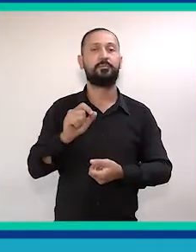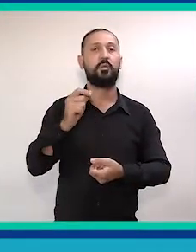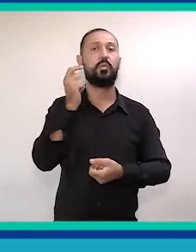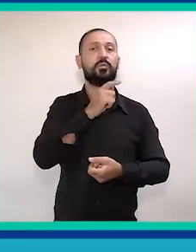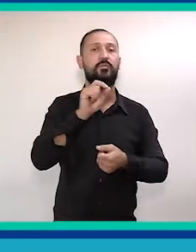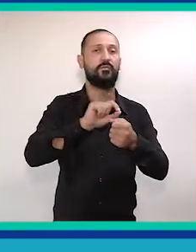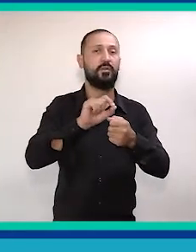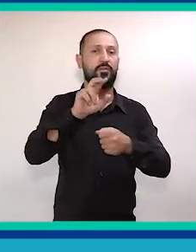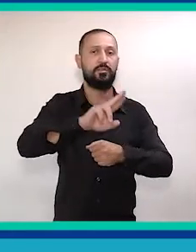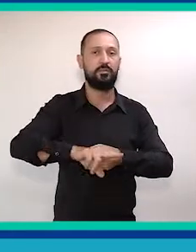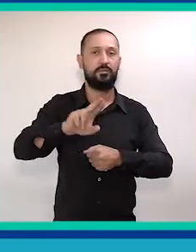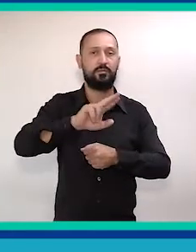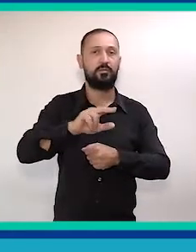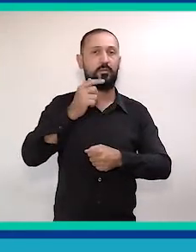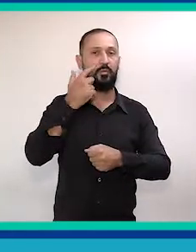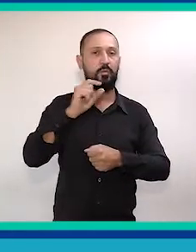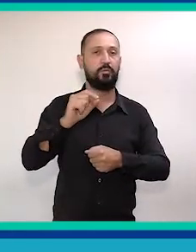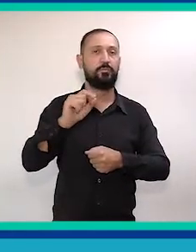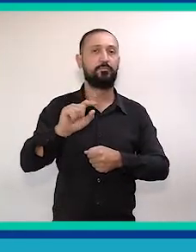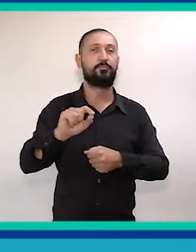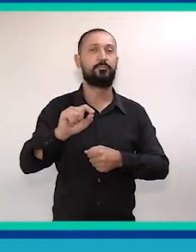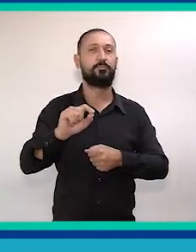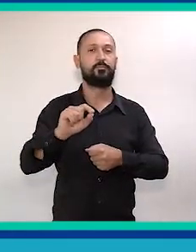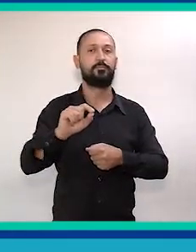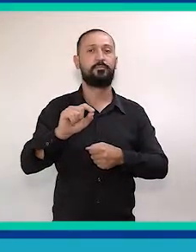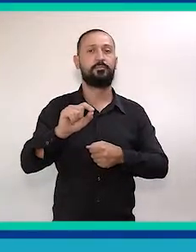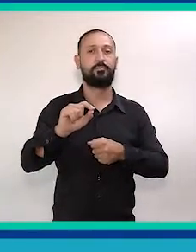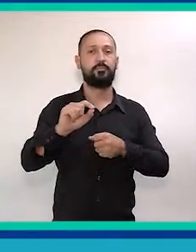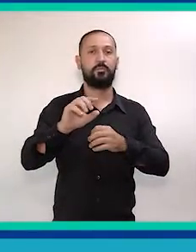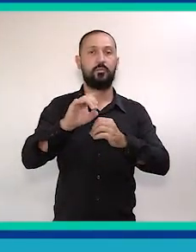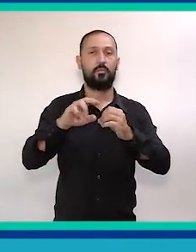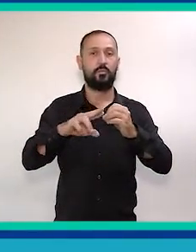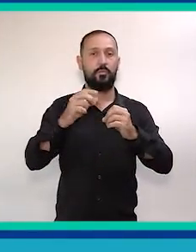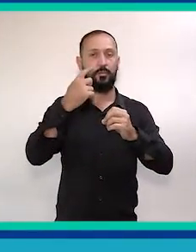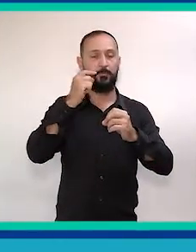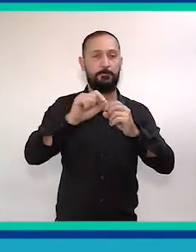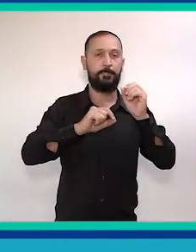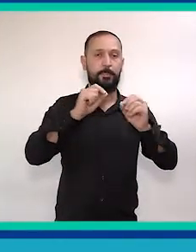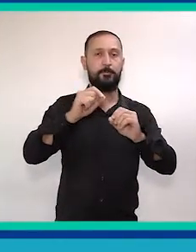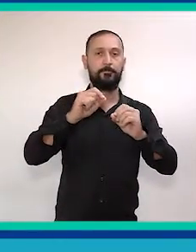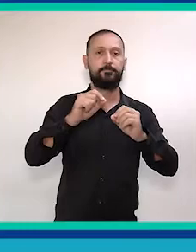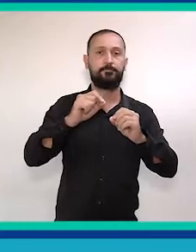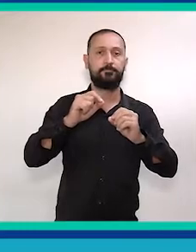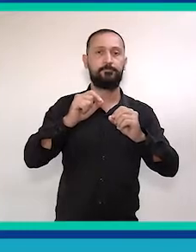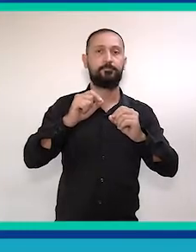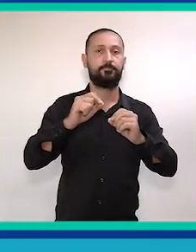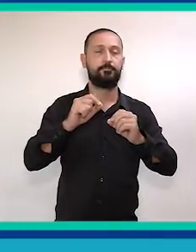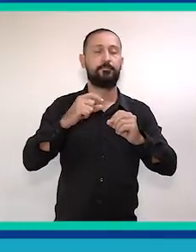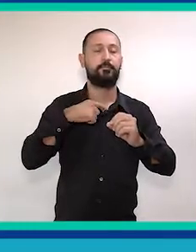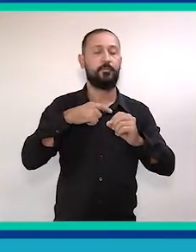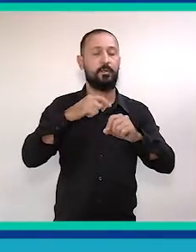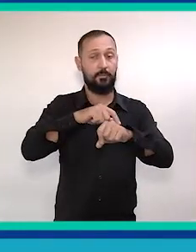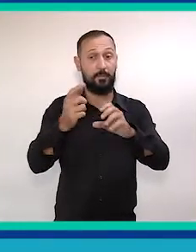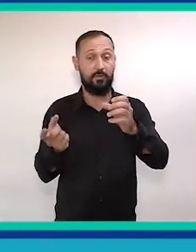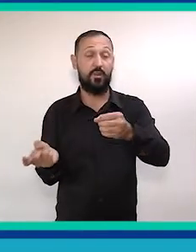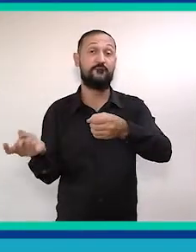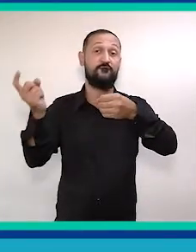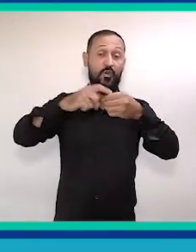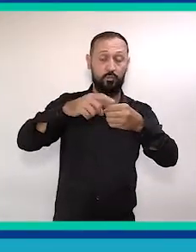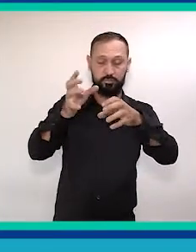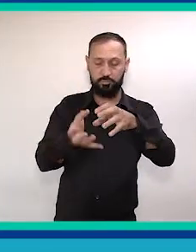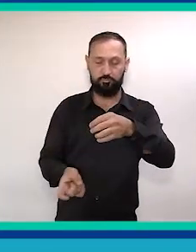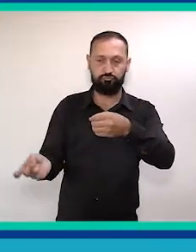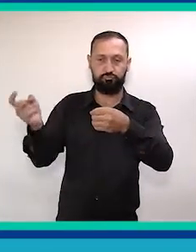Então, para eu conseguir fazer isso, eu utilizei outro tipo de cromatografia, que agora é chamado de cromatografia de